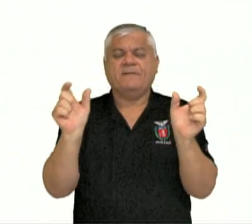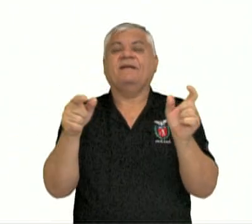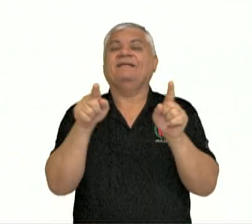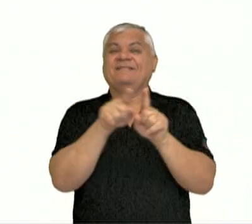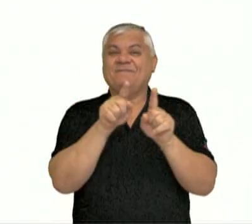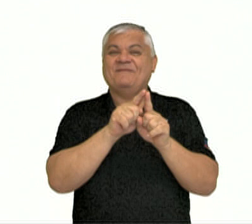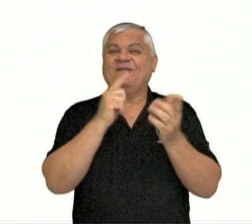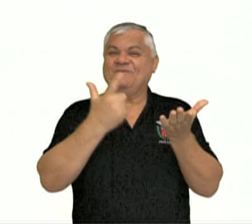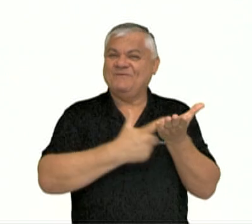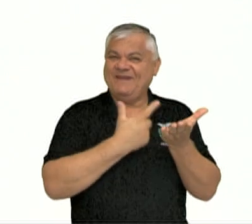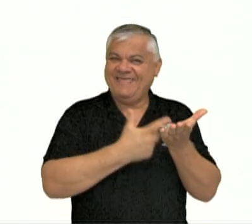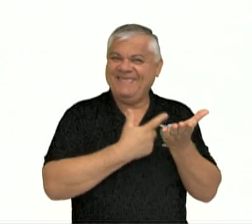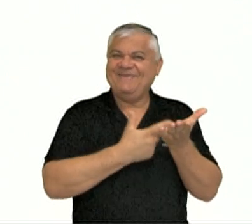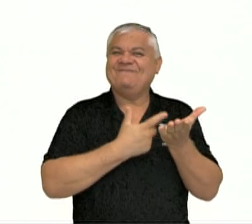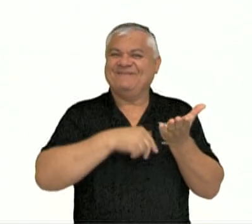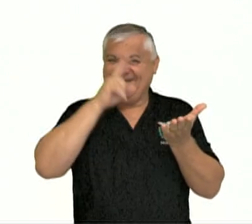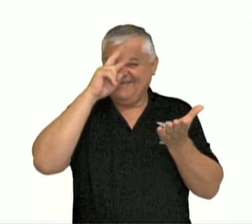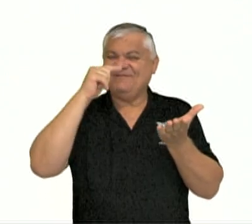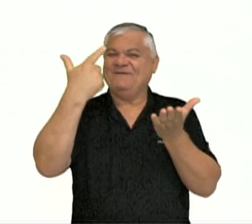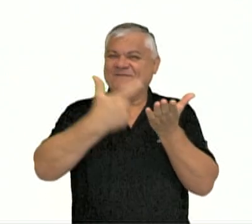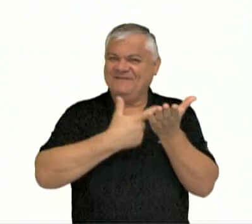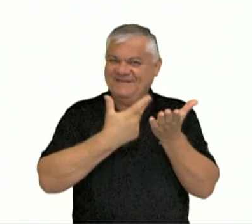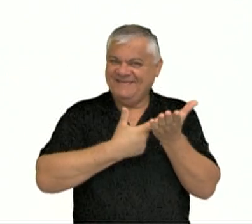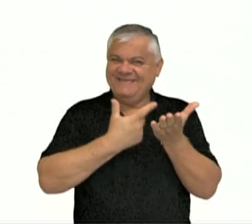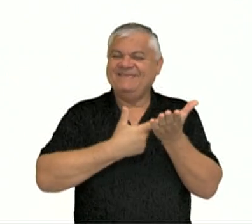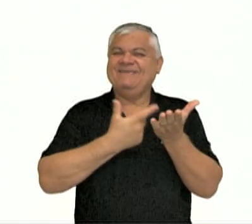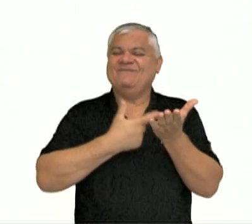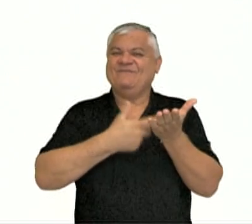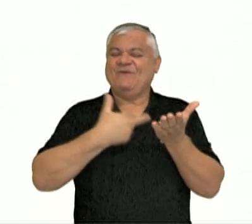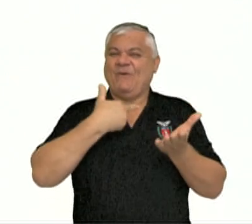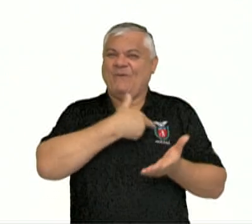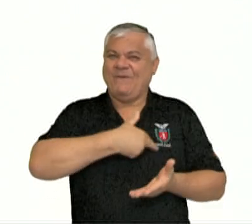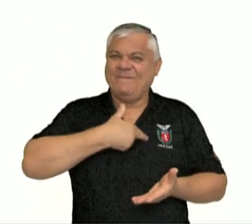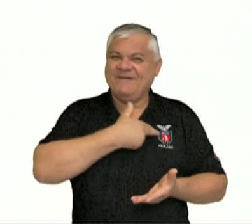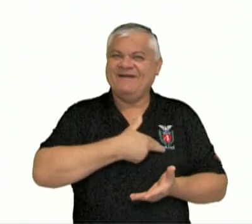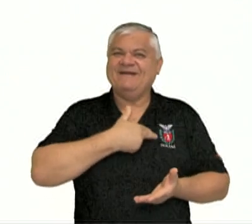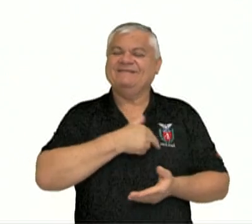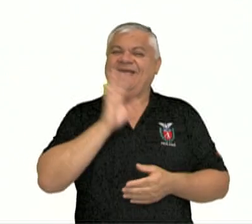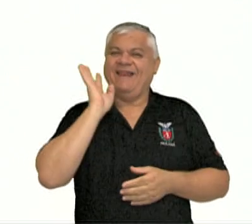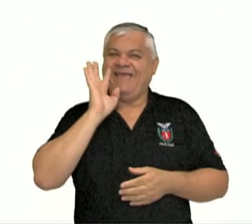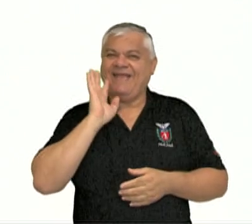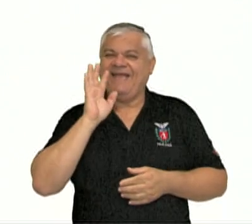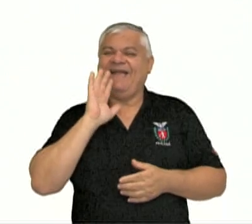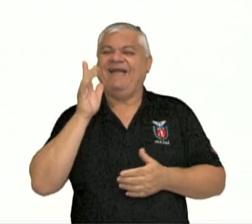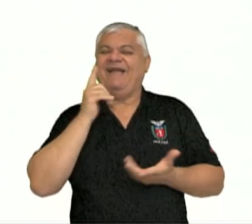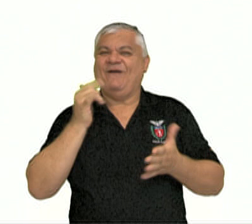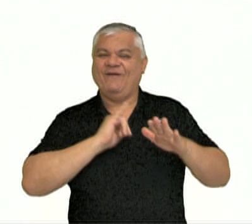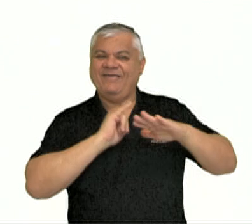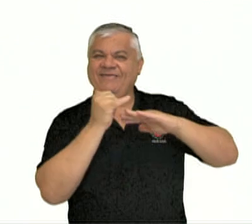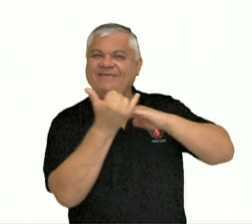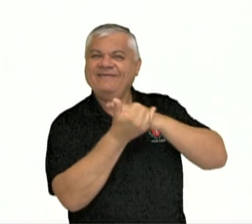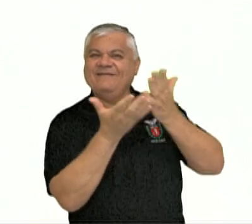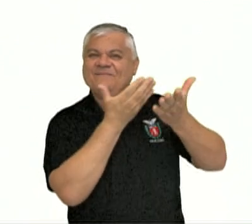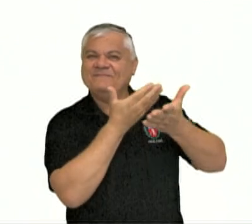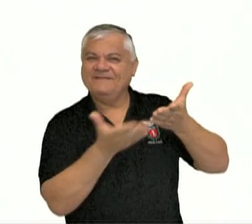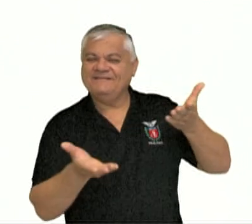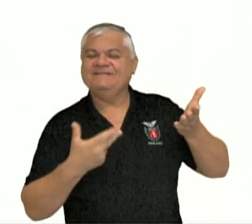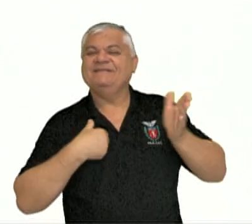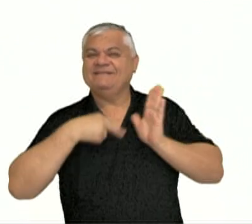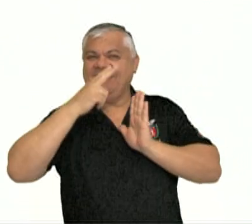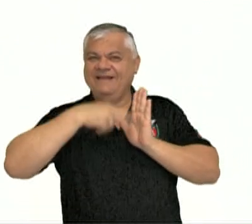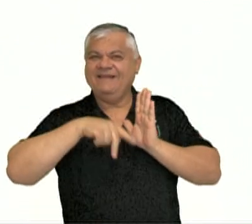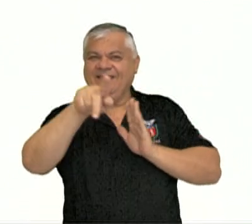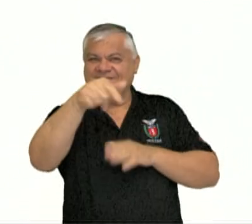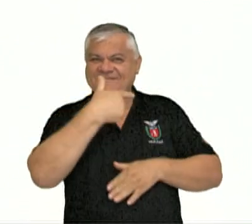romance da Ilha Perdida. Então, um texto muito legal, muito interessante, vale a pena,